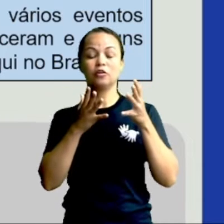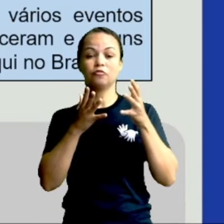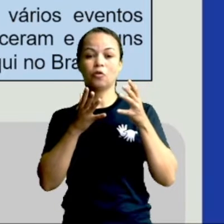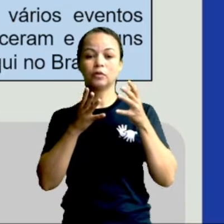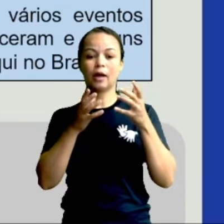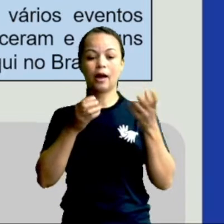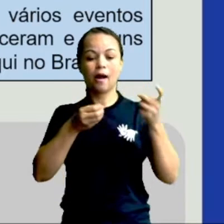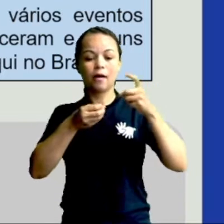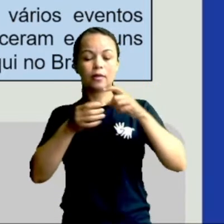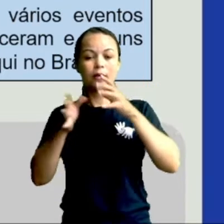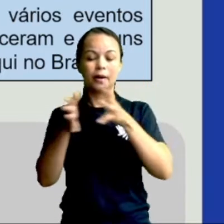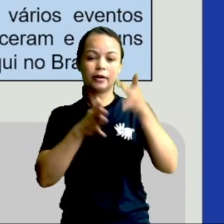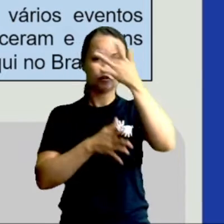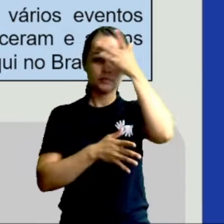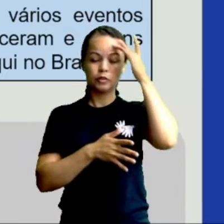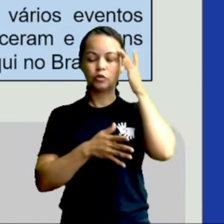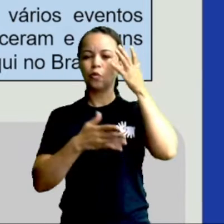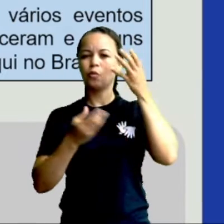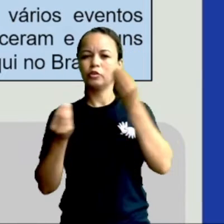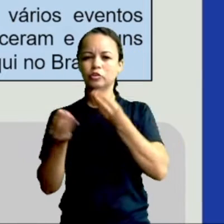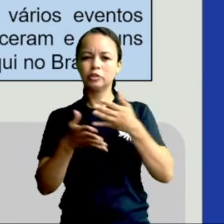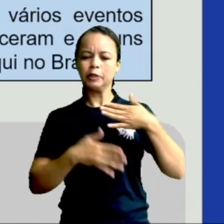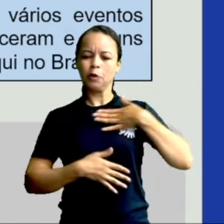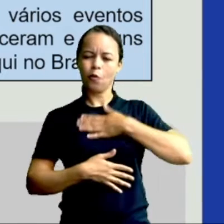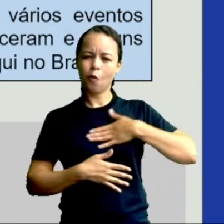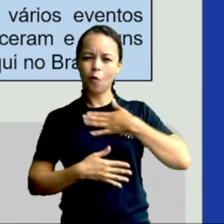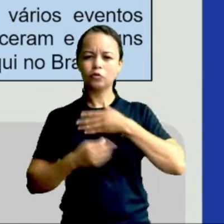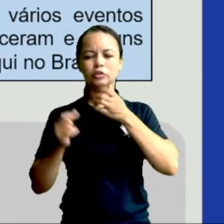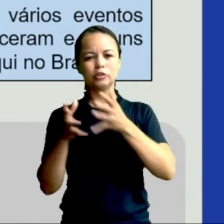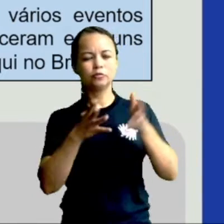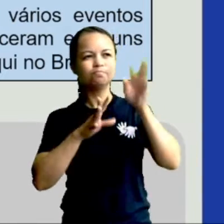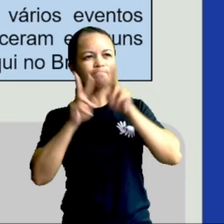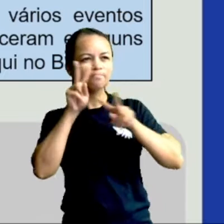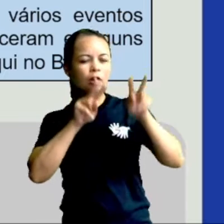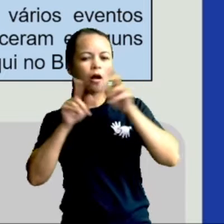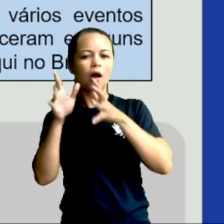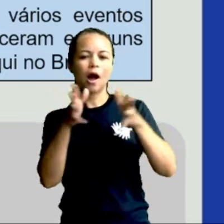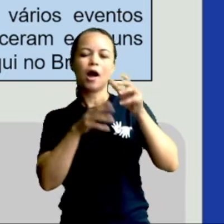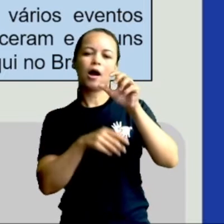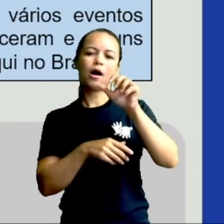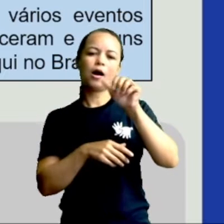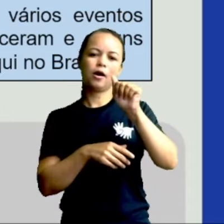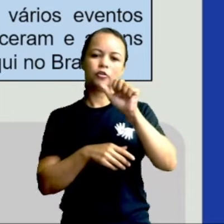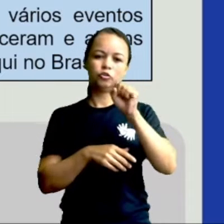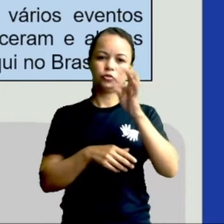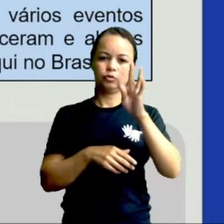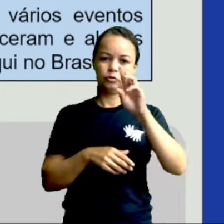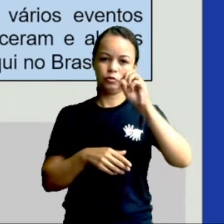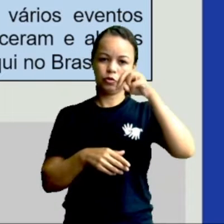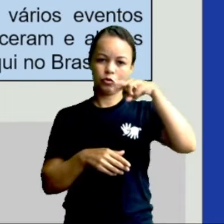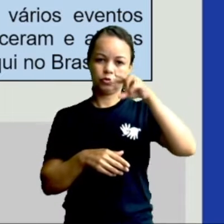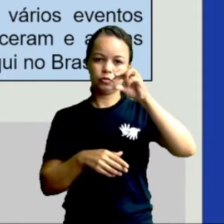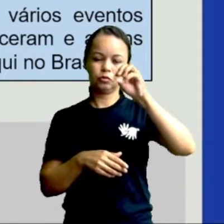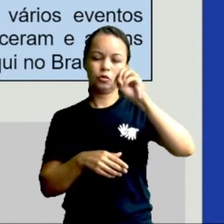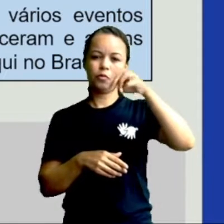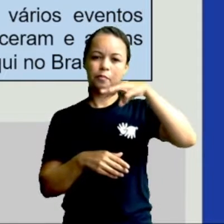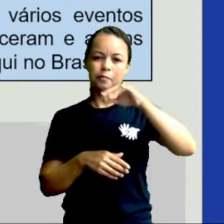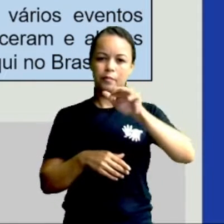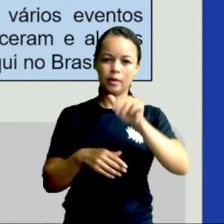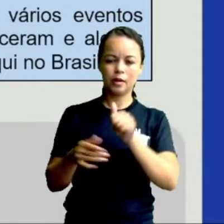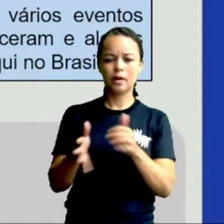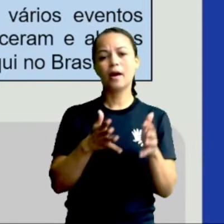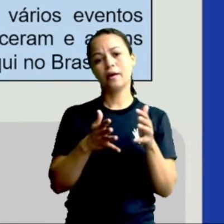que apreciam os fenômenos astronômicos, tá certo? Geralmente, cada país tem seu próprio